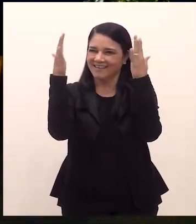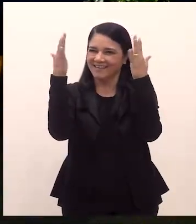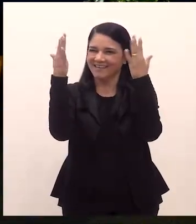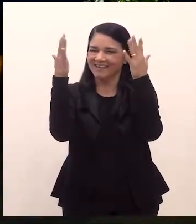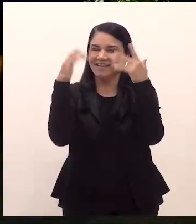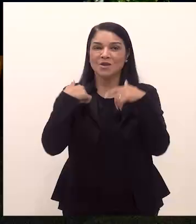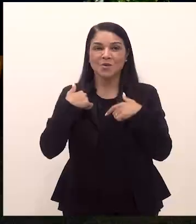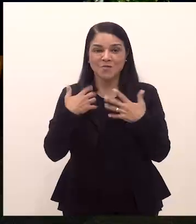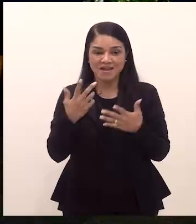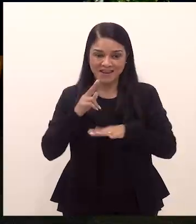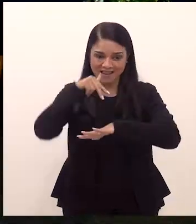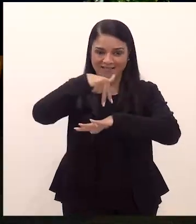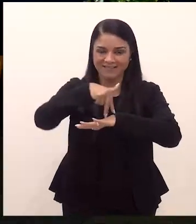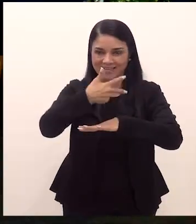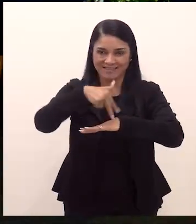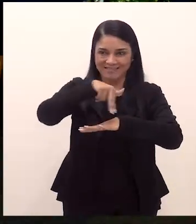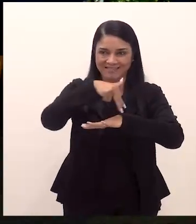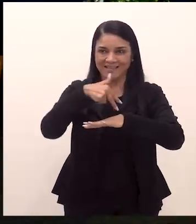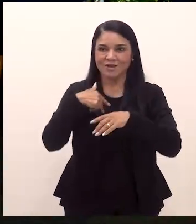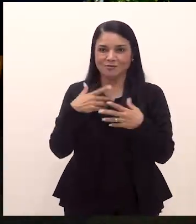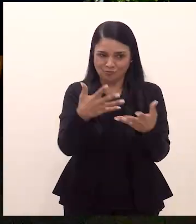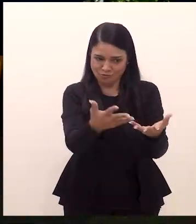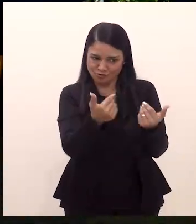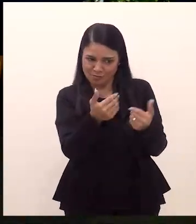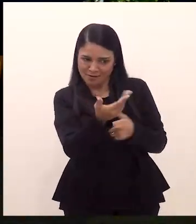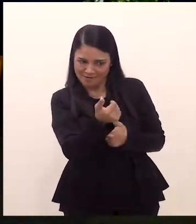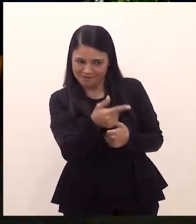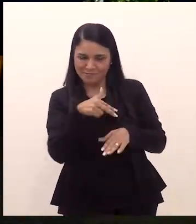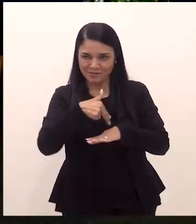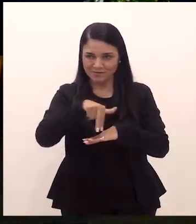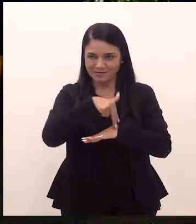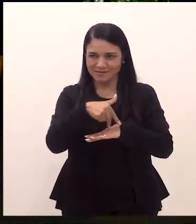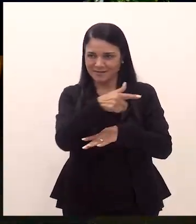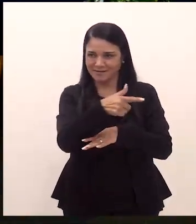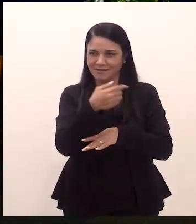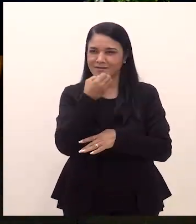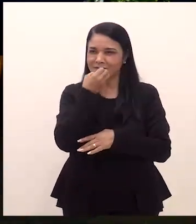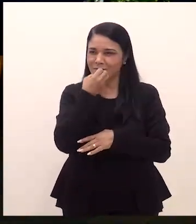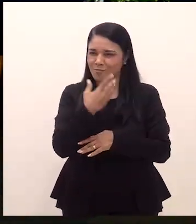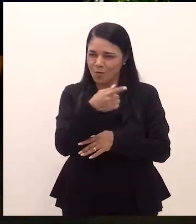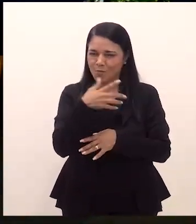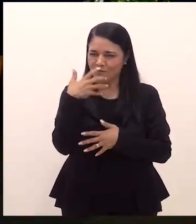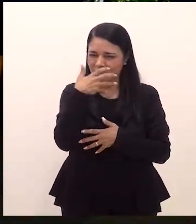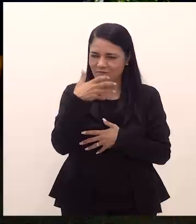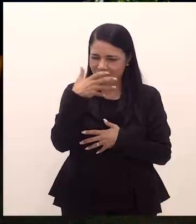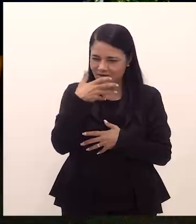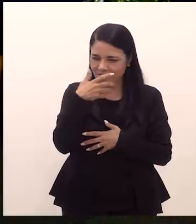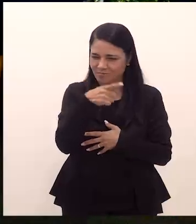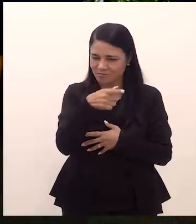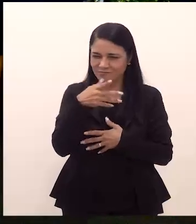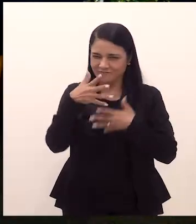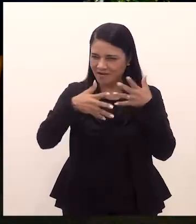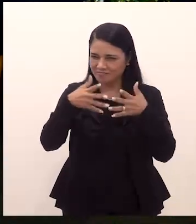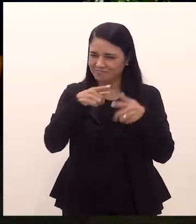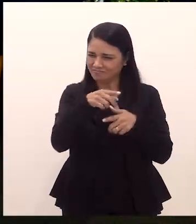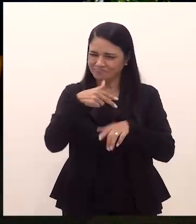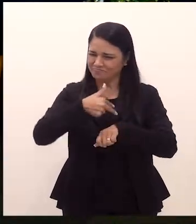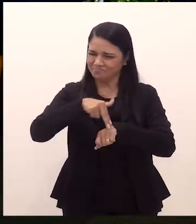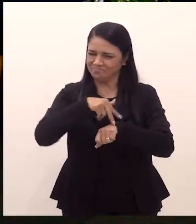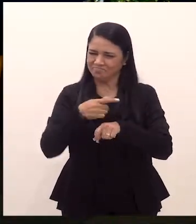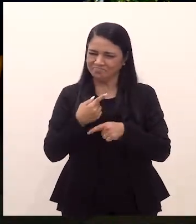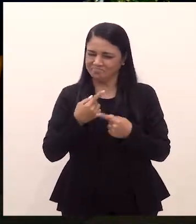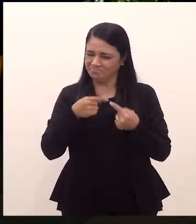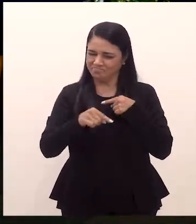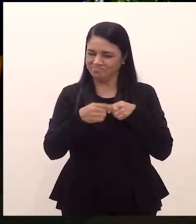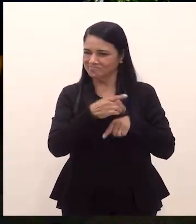Uau! Eu tava louca para levantar e começar a dançar, que quase que eu chamo meu par aqui. Só que ele é bom para falar de